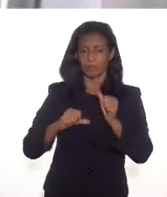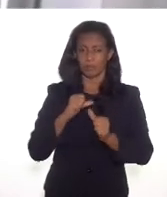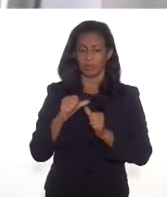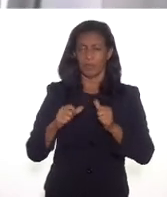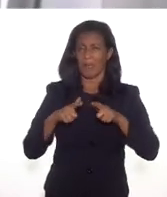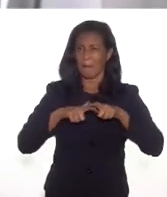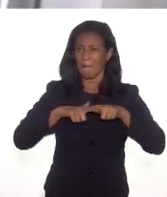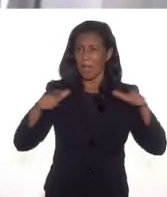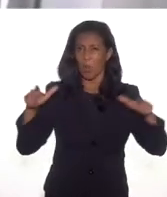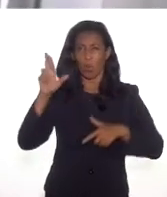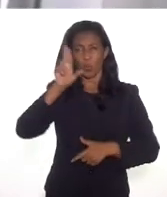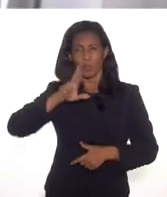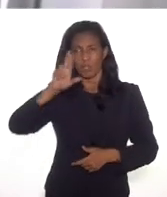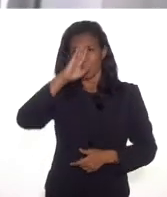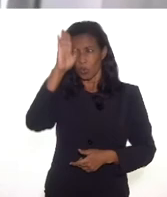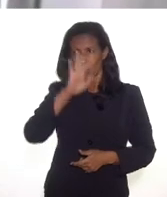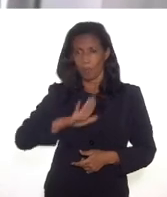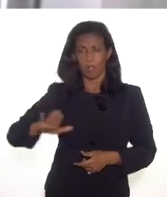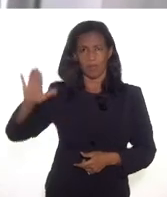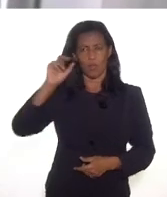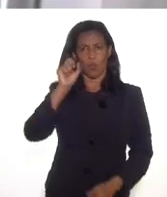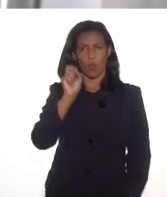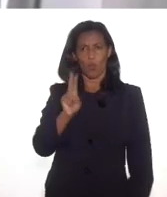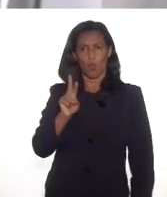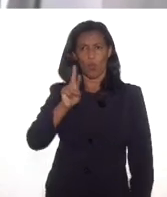maior universidade federal do Brasil, a UFRJ,